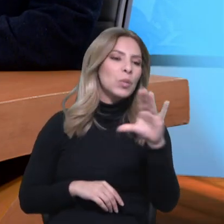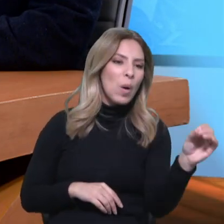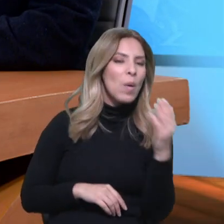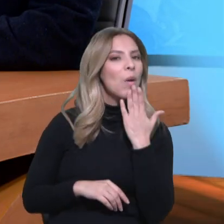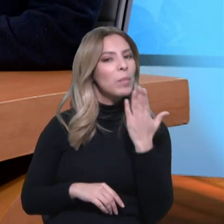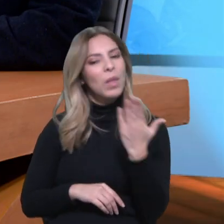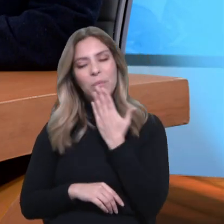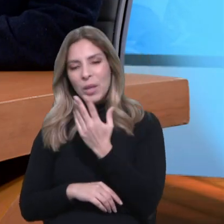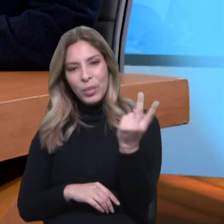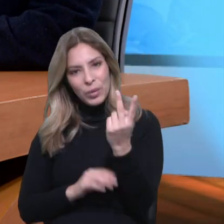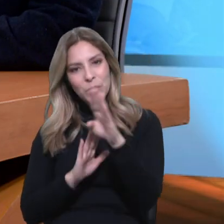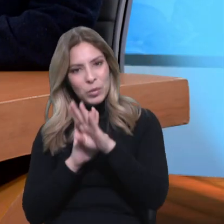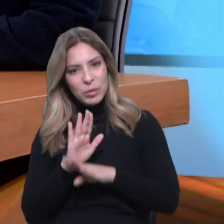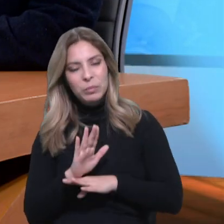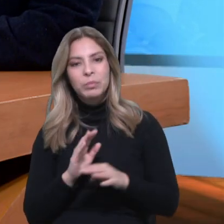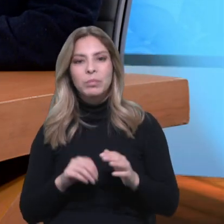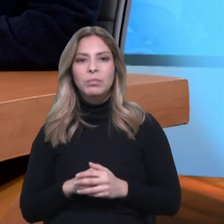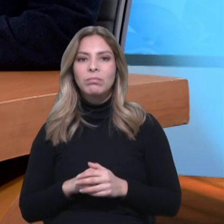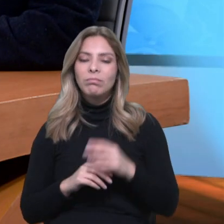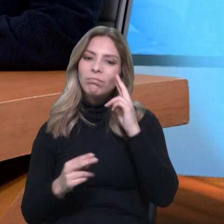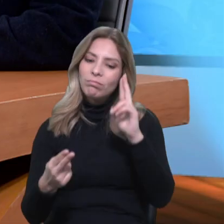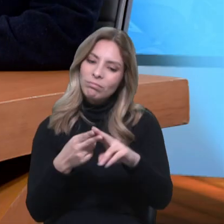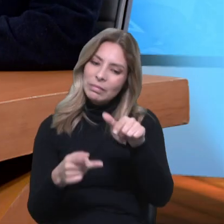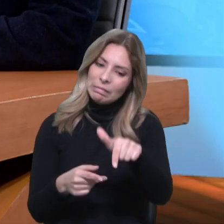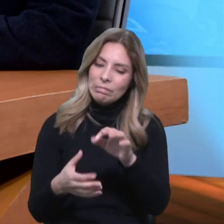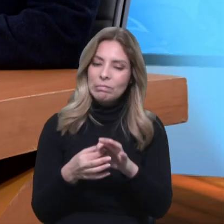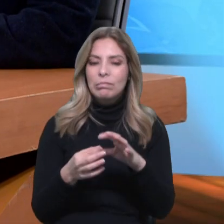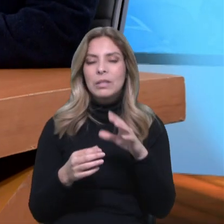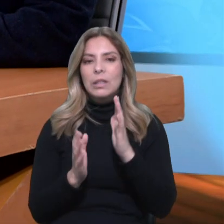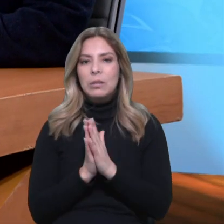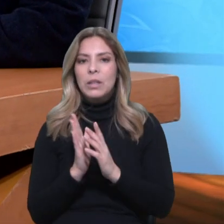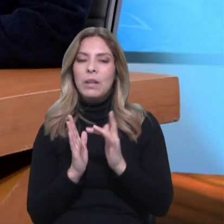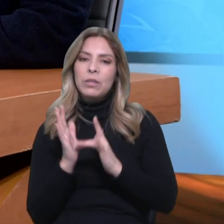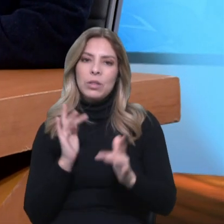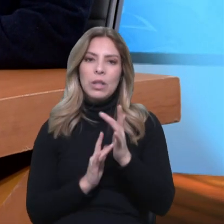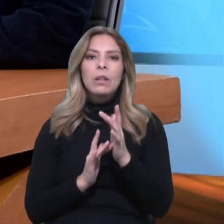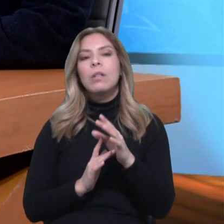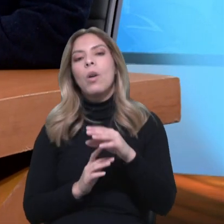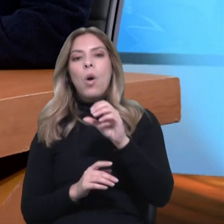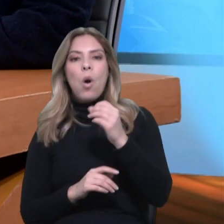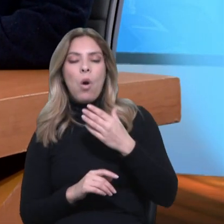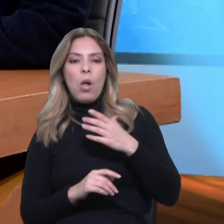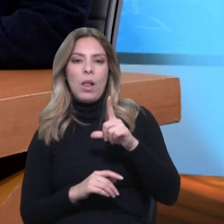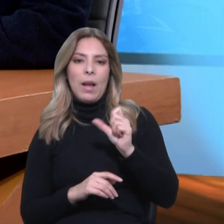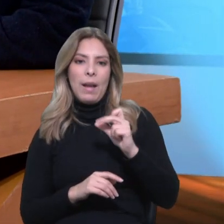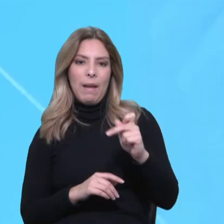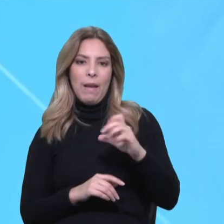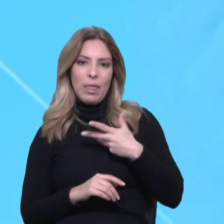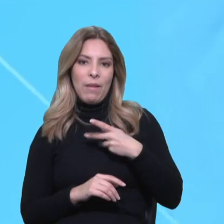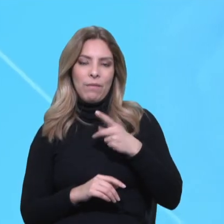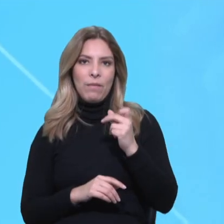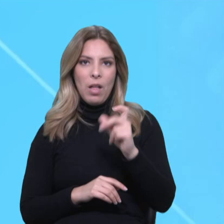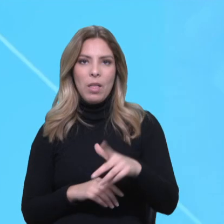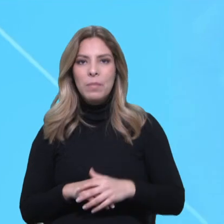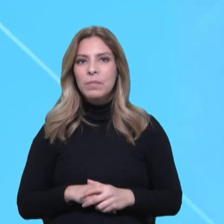estado aqui no programa Eclésia a apresentar este encontro cristão, dia 25 de janeiro, no Olga Cadaval, em Sintra. Muitíssimo obrigada. Muito obrigado,